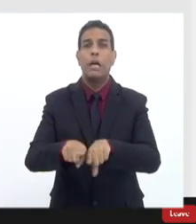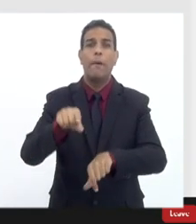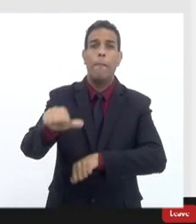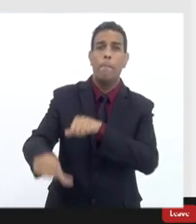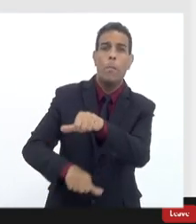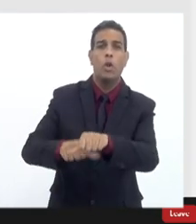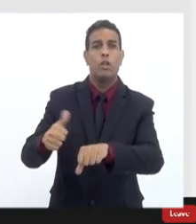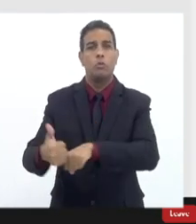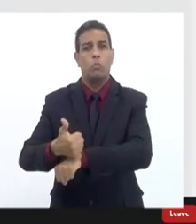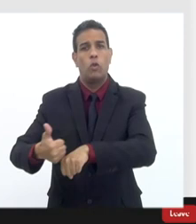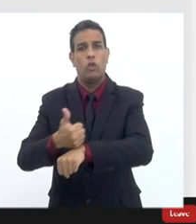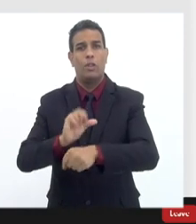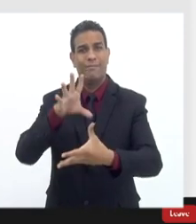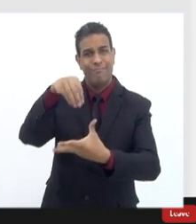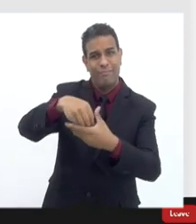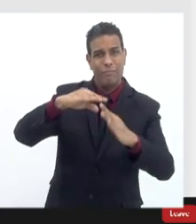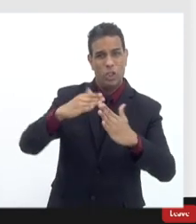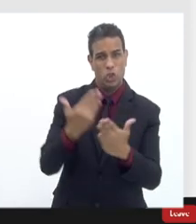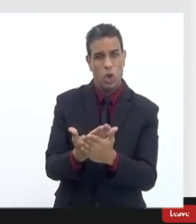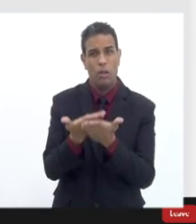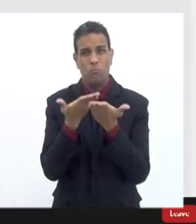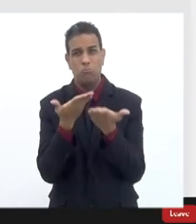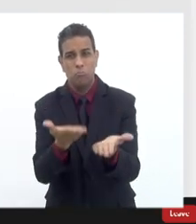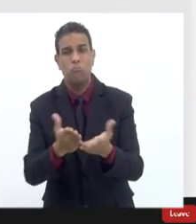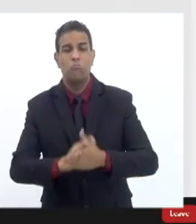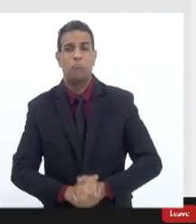também, evidentemente.